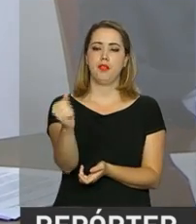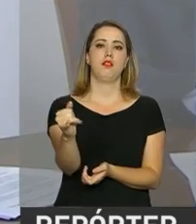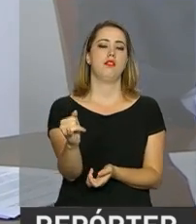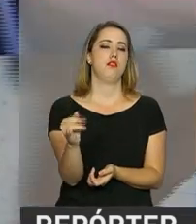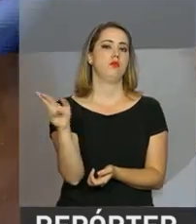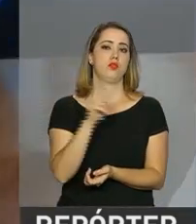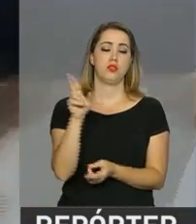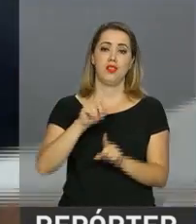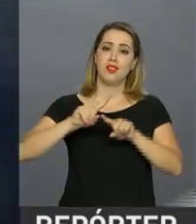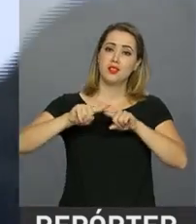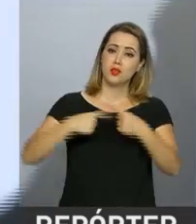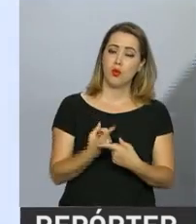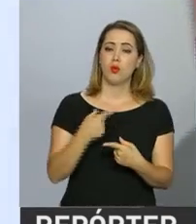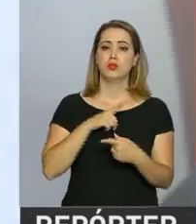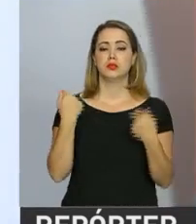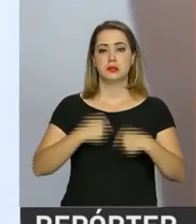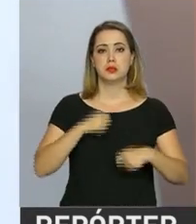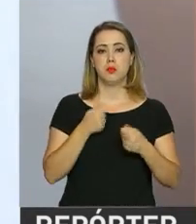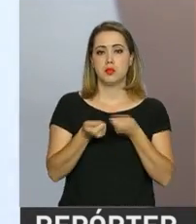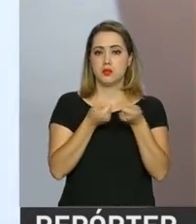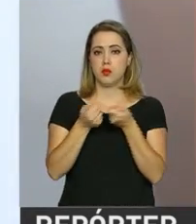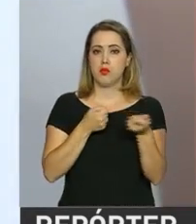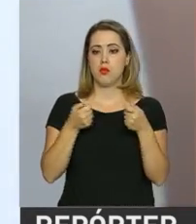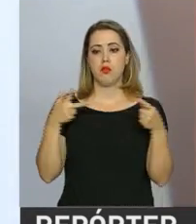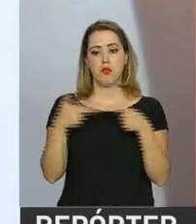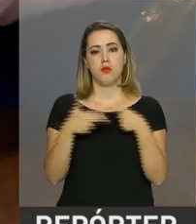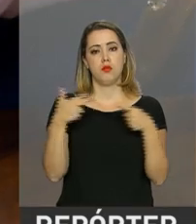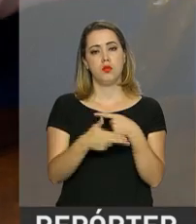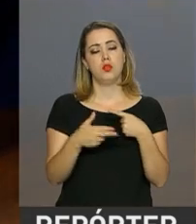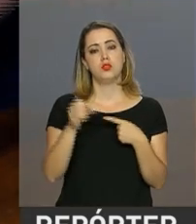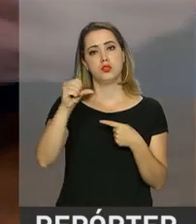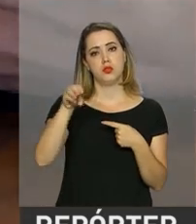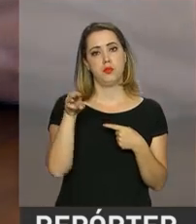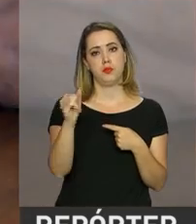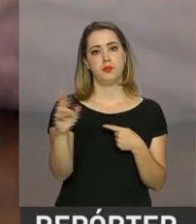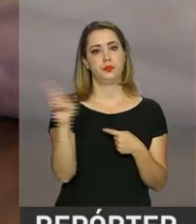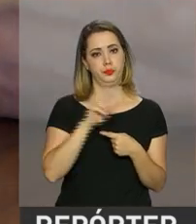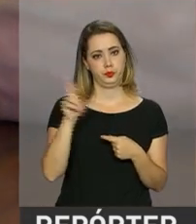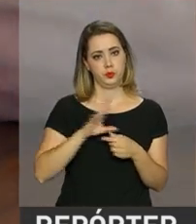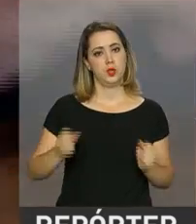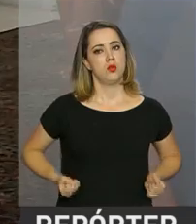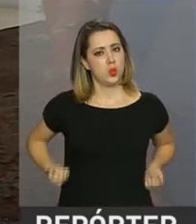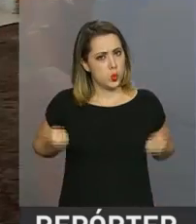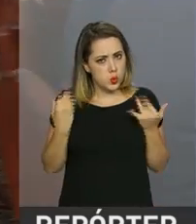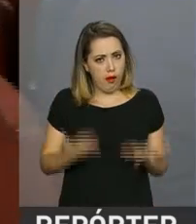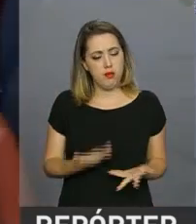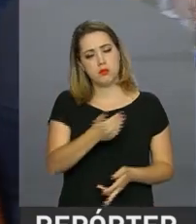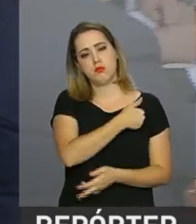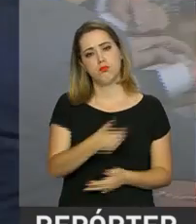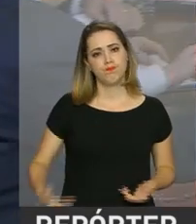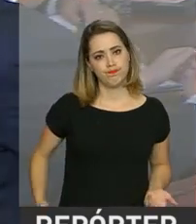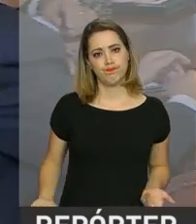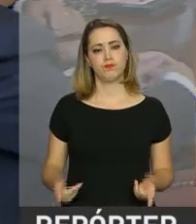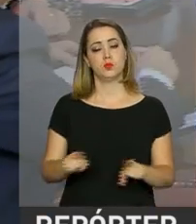2017 outro pilar no plano de ajuste é o corte de R 9 bilhões de reais nas despesas estaduais ao todo